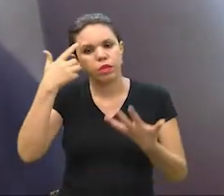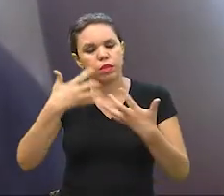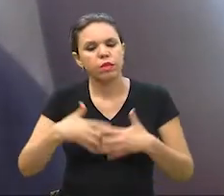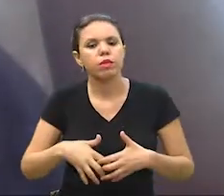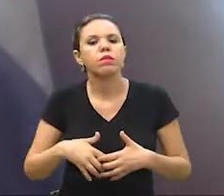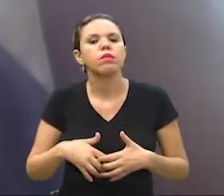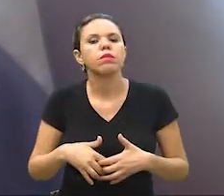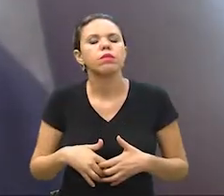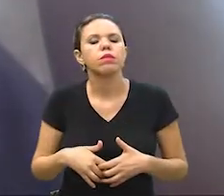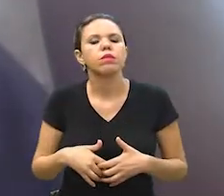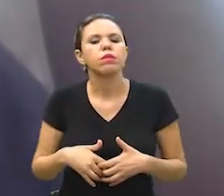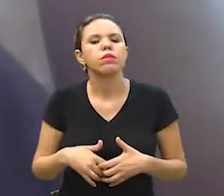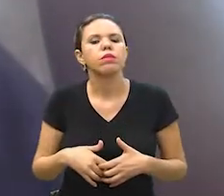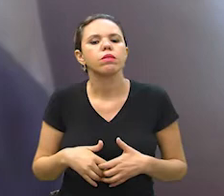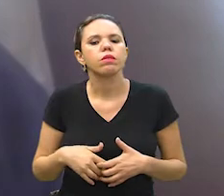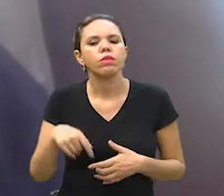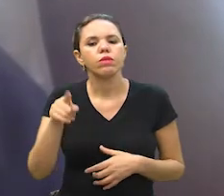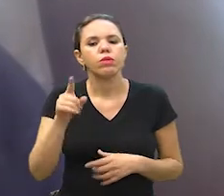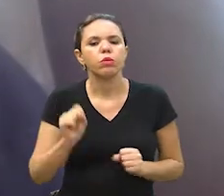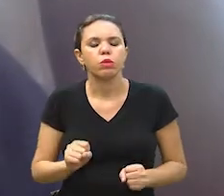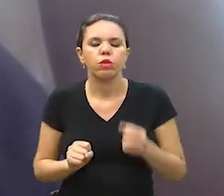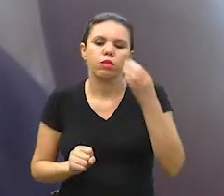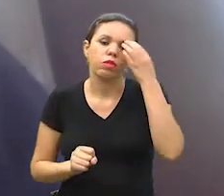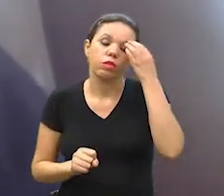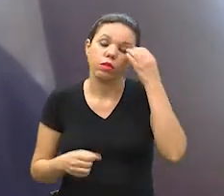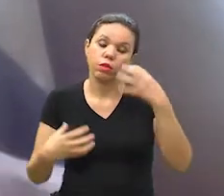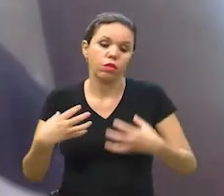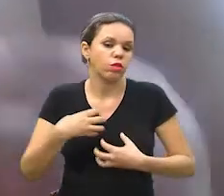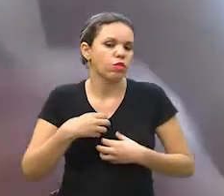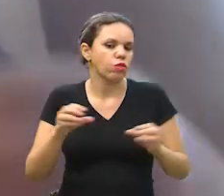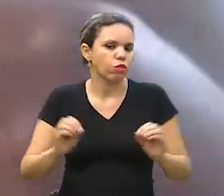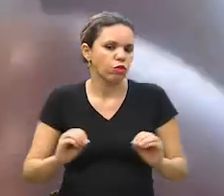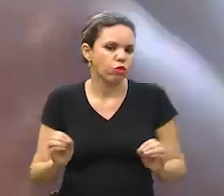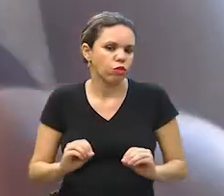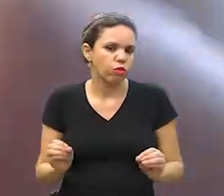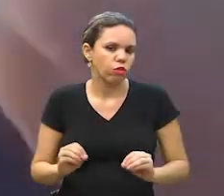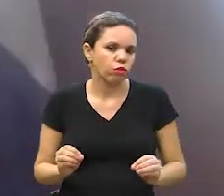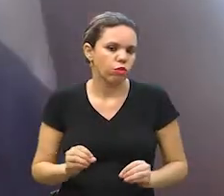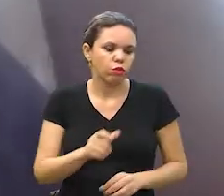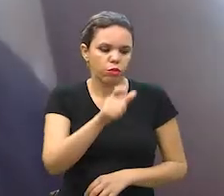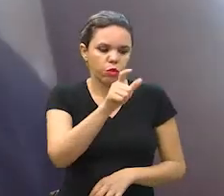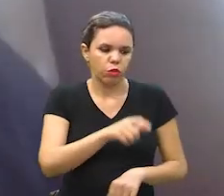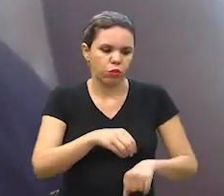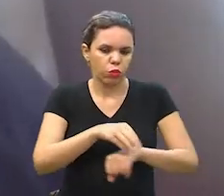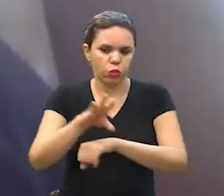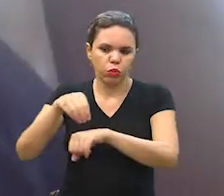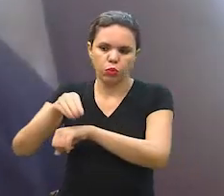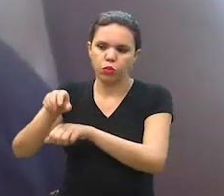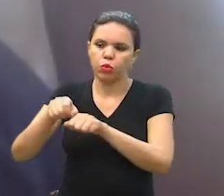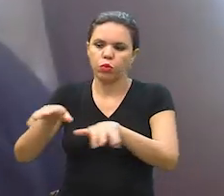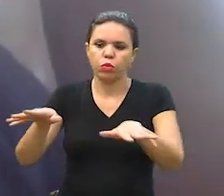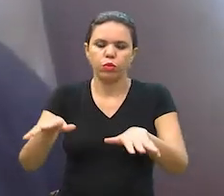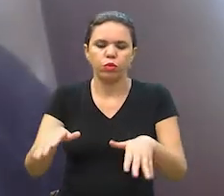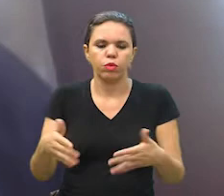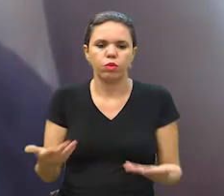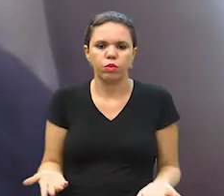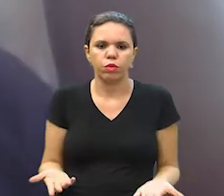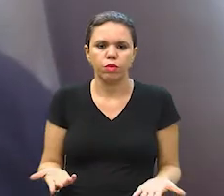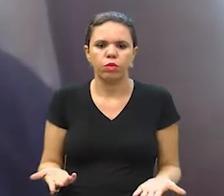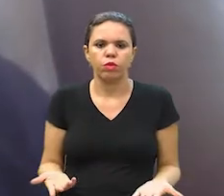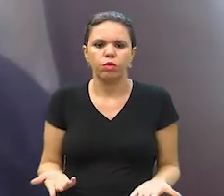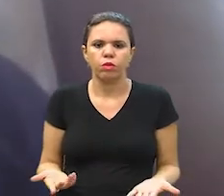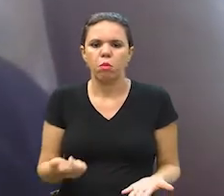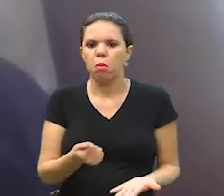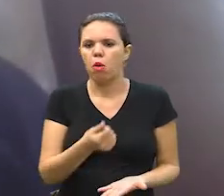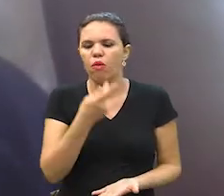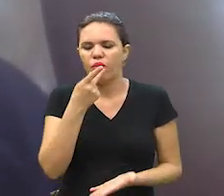nesses... você pode não estar sentindo nada e pode estar sendo um agente de contaminação. E isso está sendo